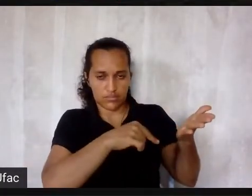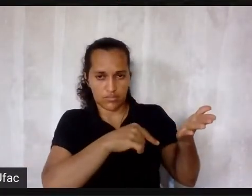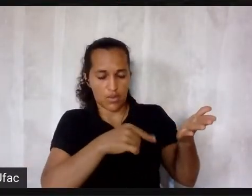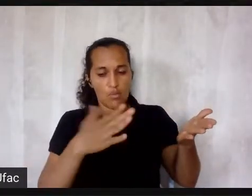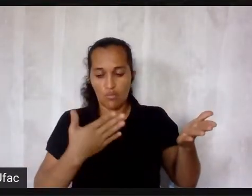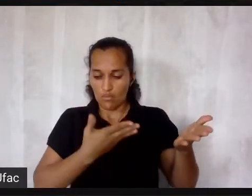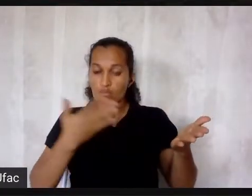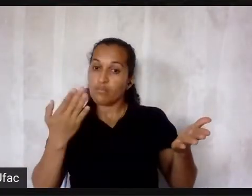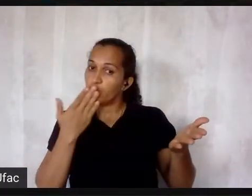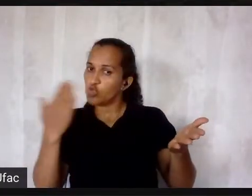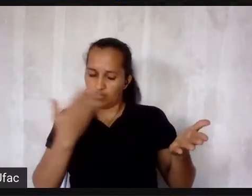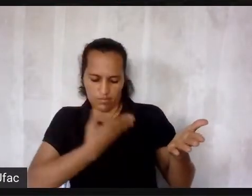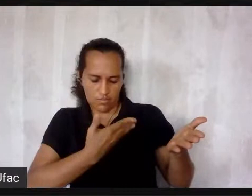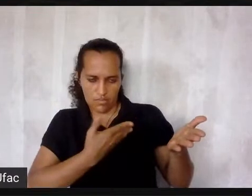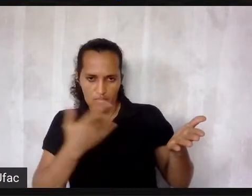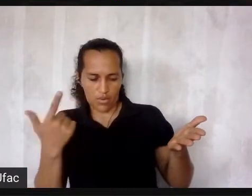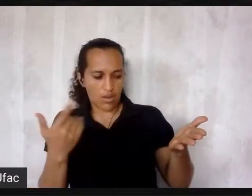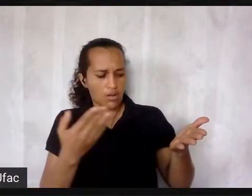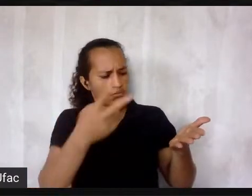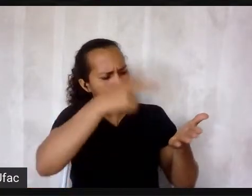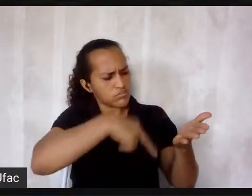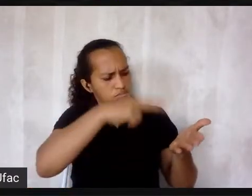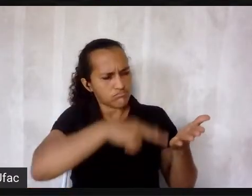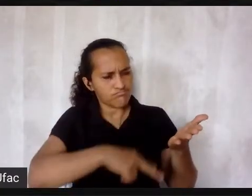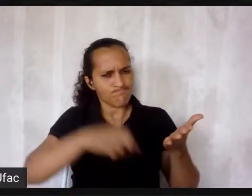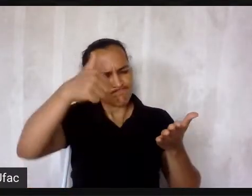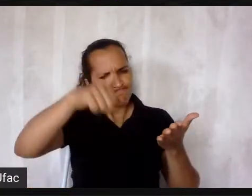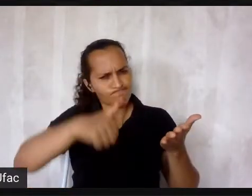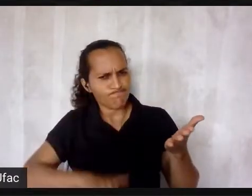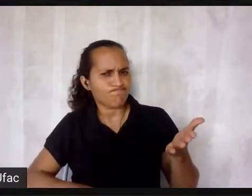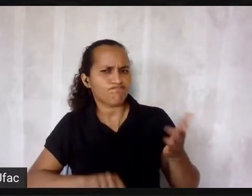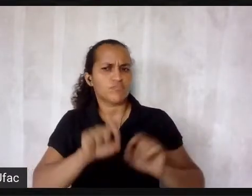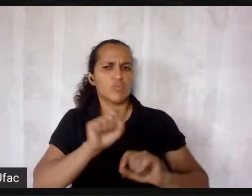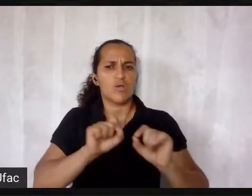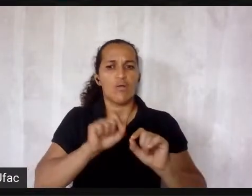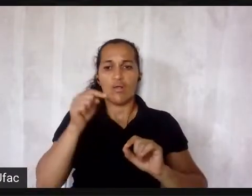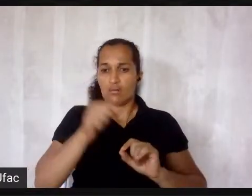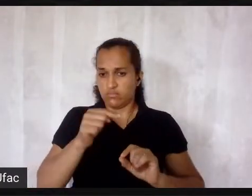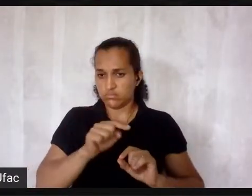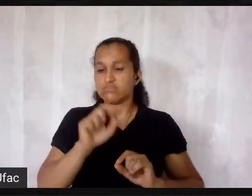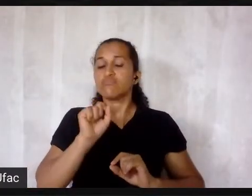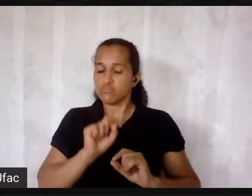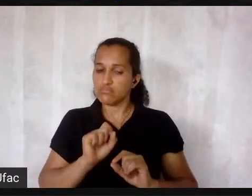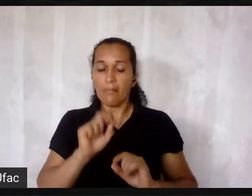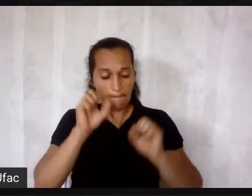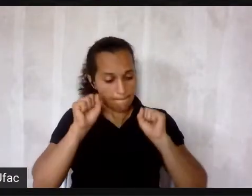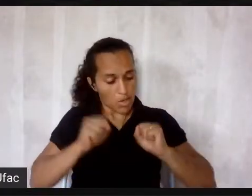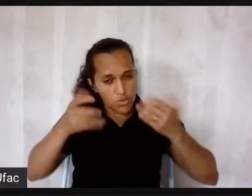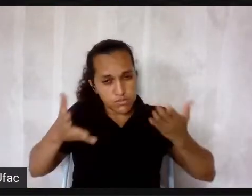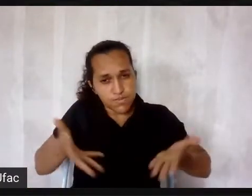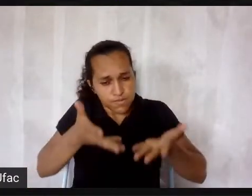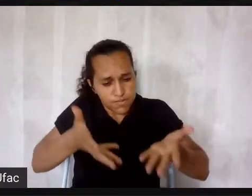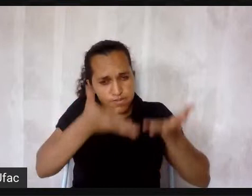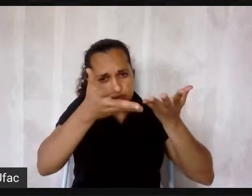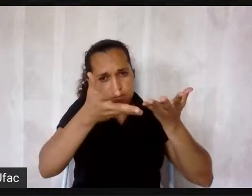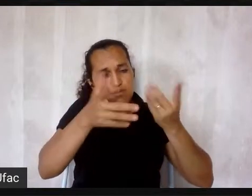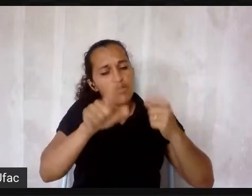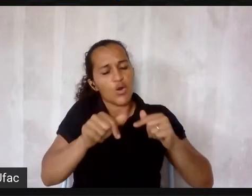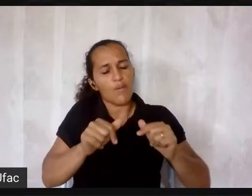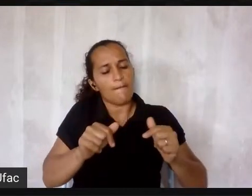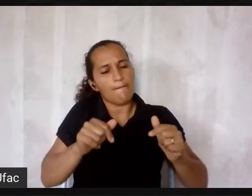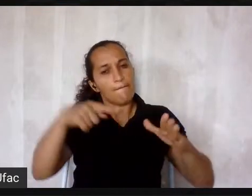são trabalhos, assim, tão profundos, mas são trabalhos que podem motivar outros trabalhos mais profundos.